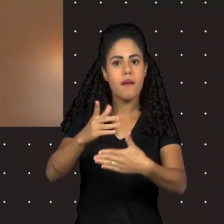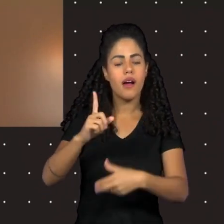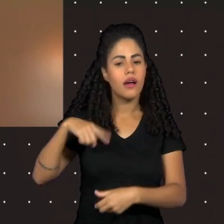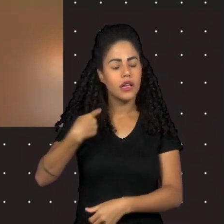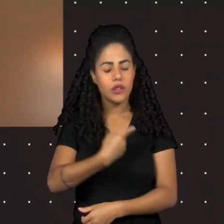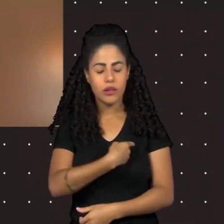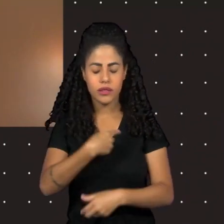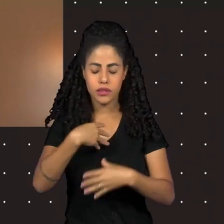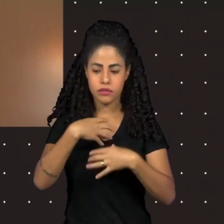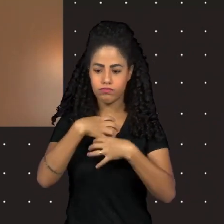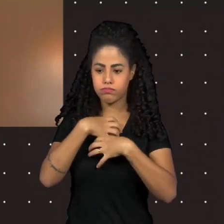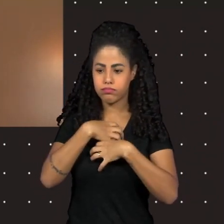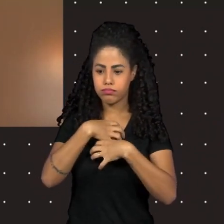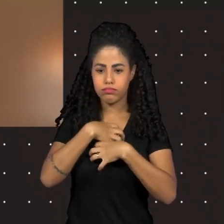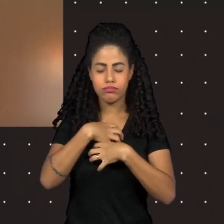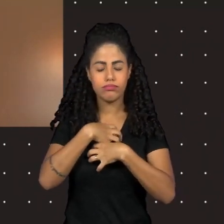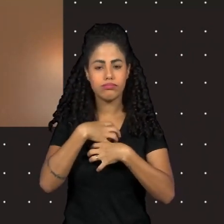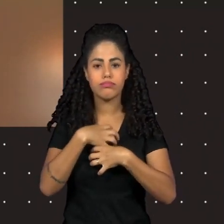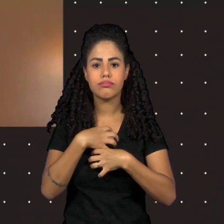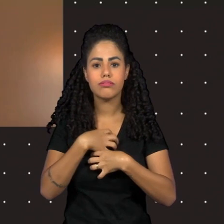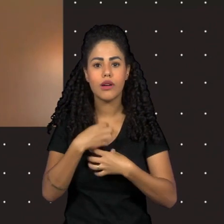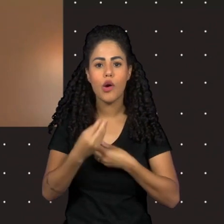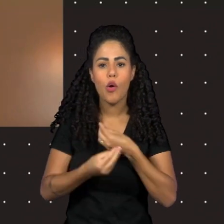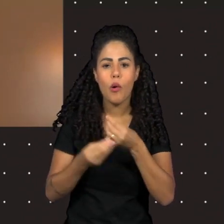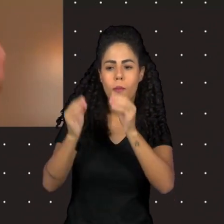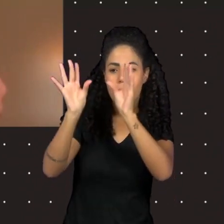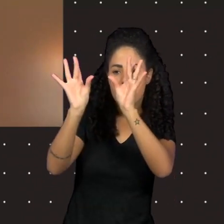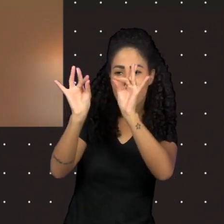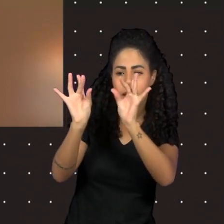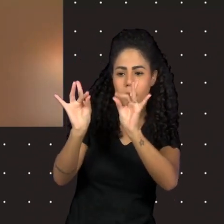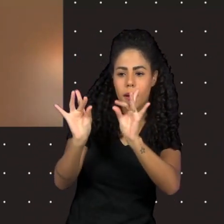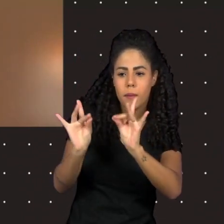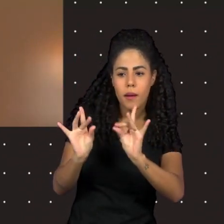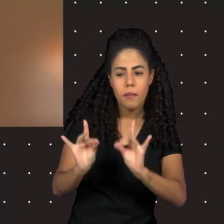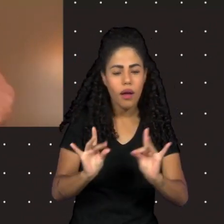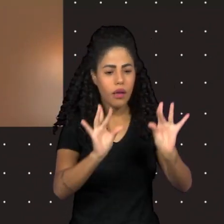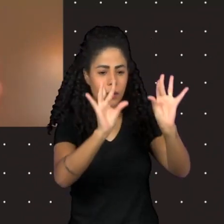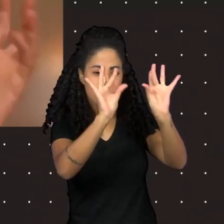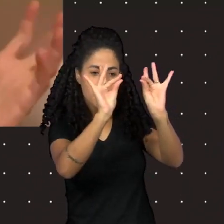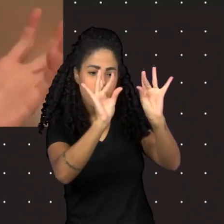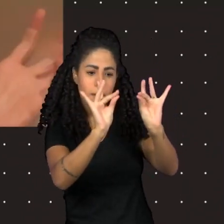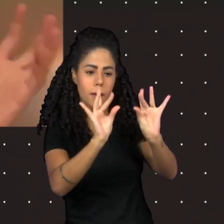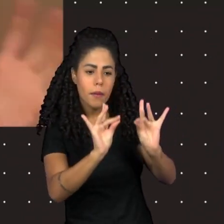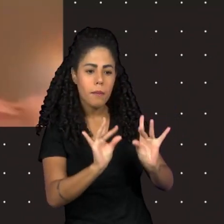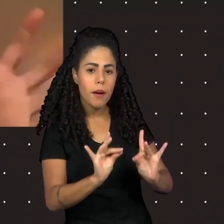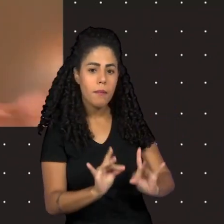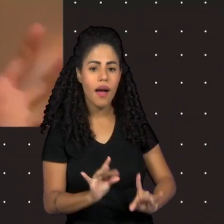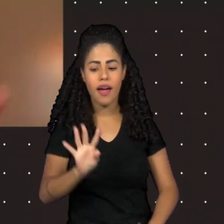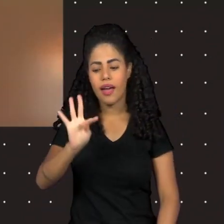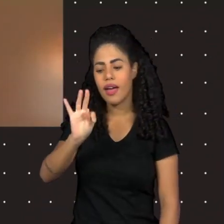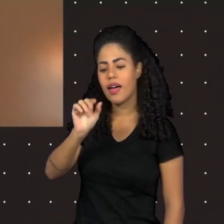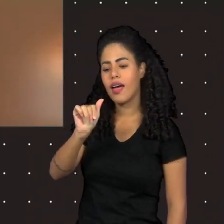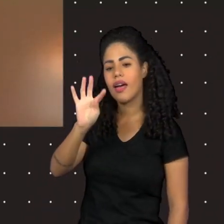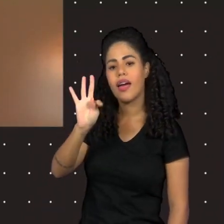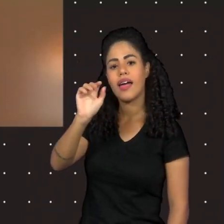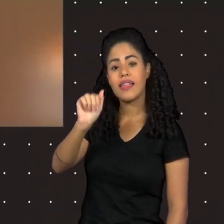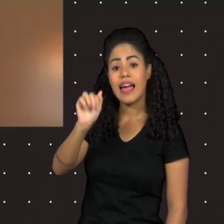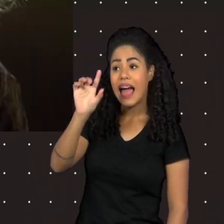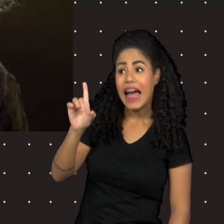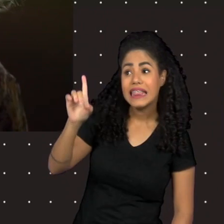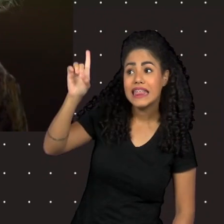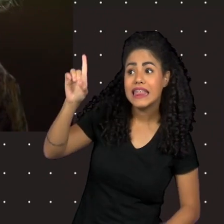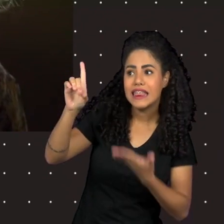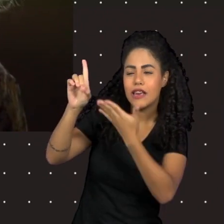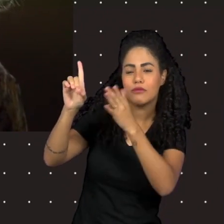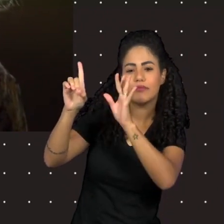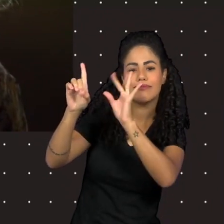aquela sensação de que através dos detalhes, né? A Tata sabe que Deus está nos detalhes.